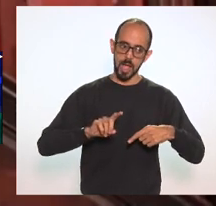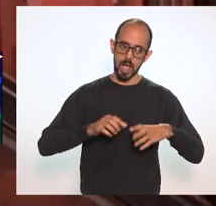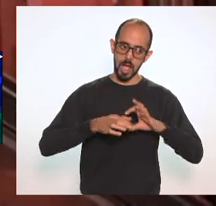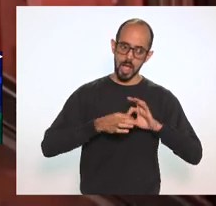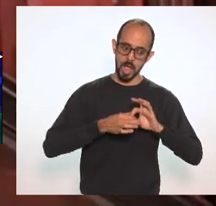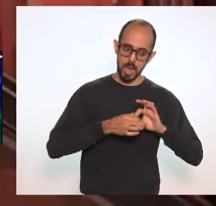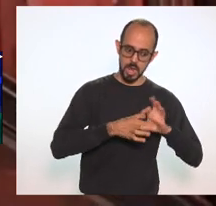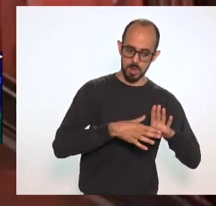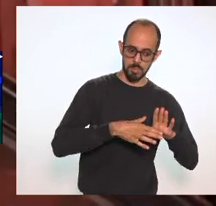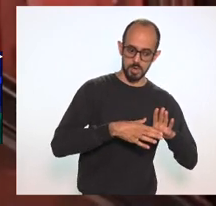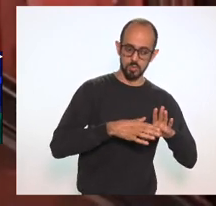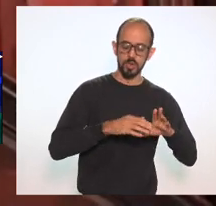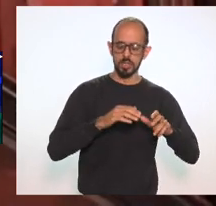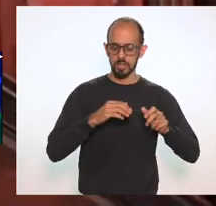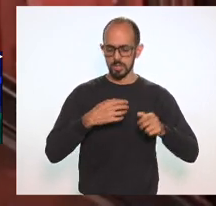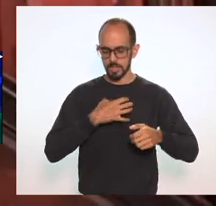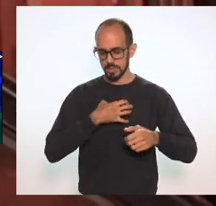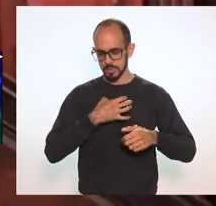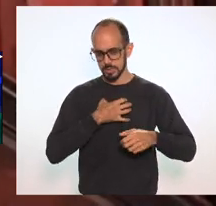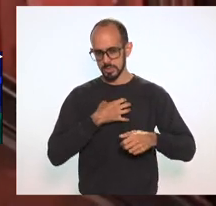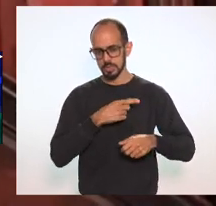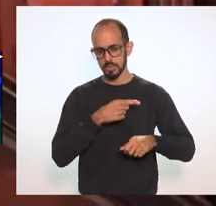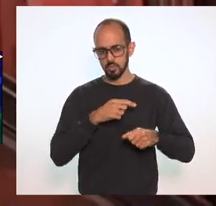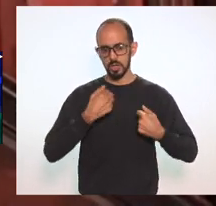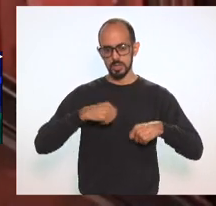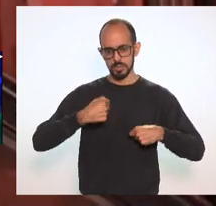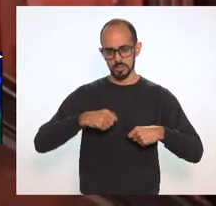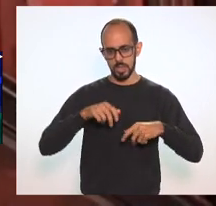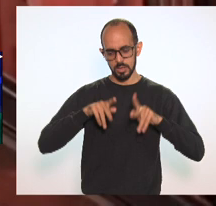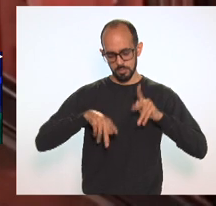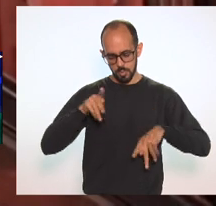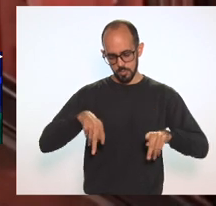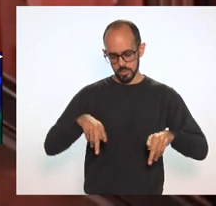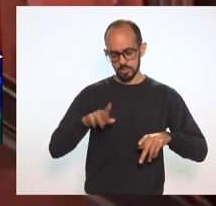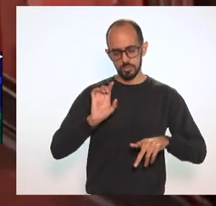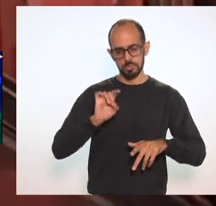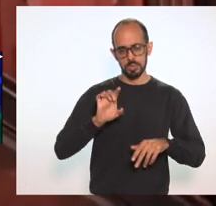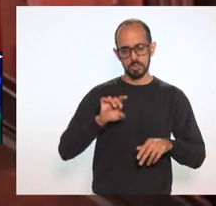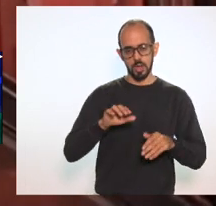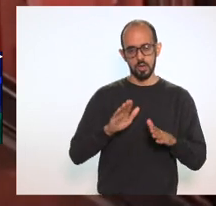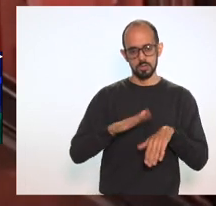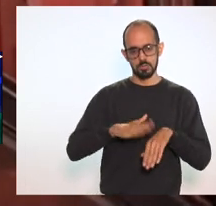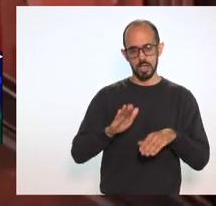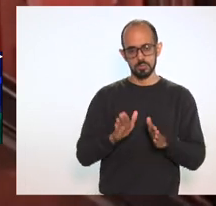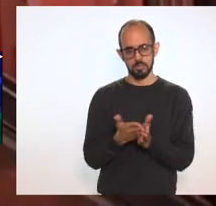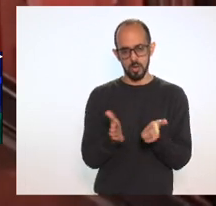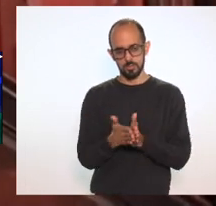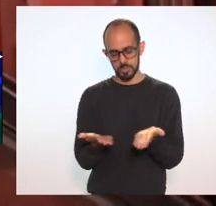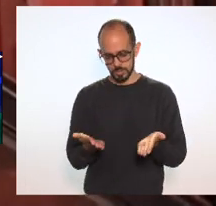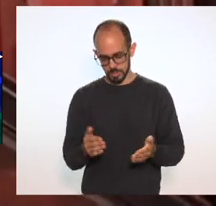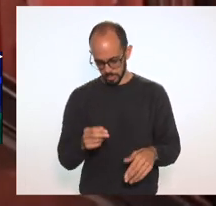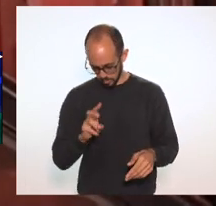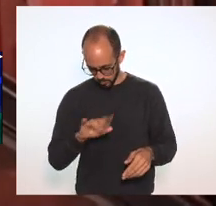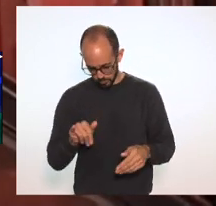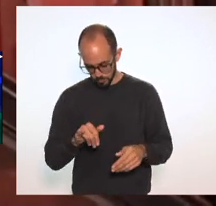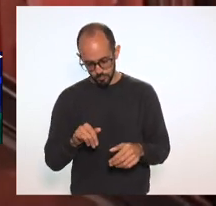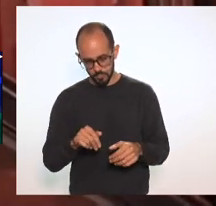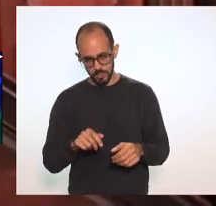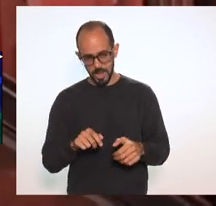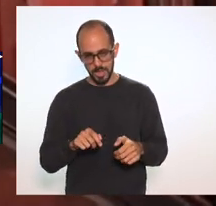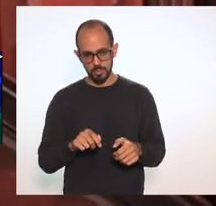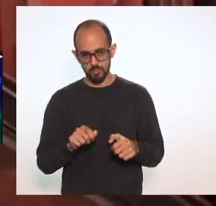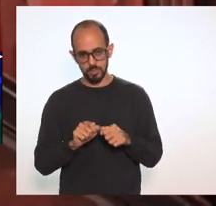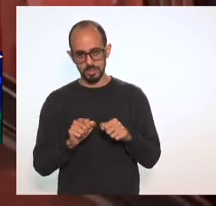está demonstrando ser um homem sensível à necessidade do Povo especialmente aos mais pobres ele não vai determinar o fechamento